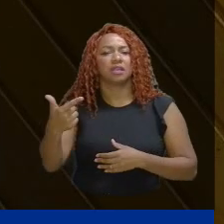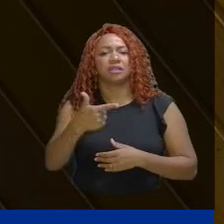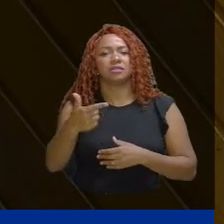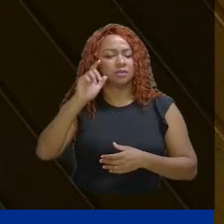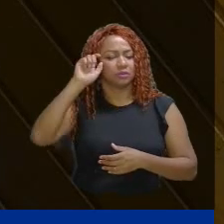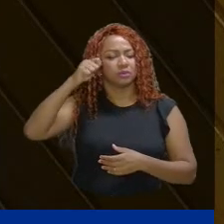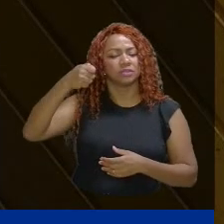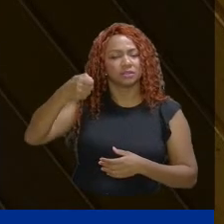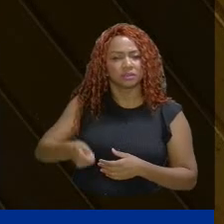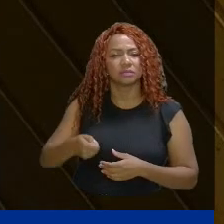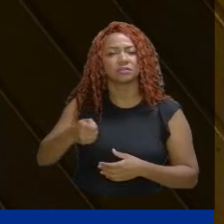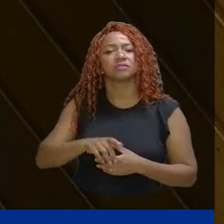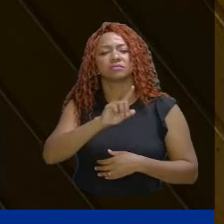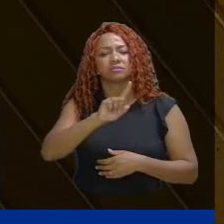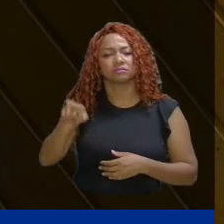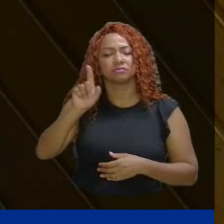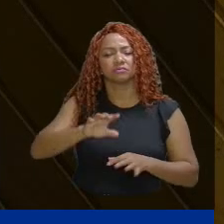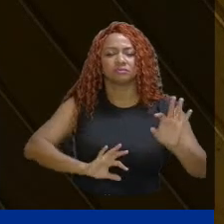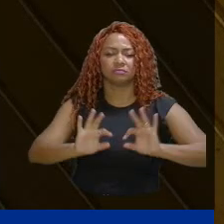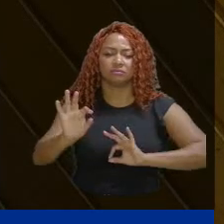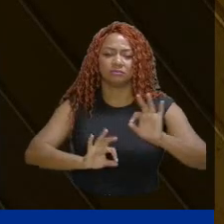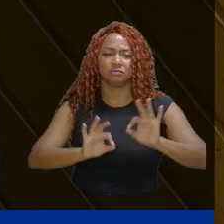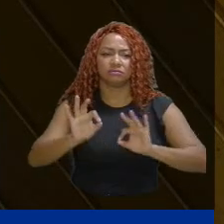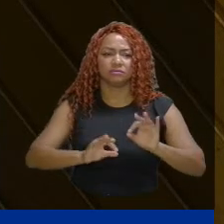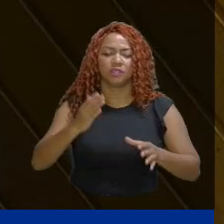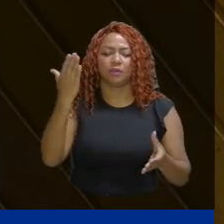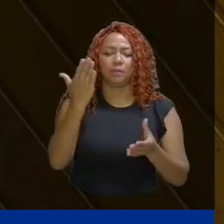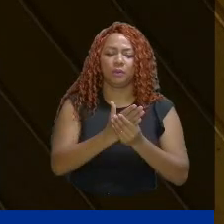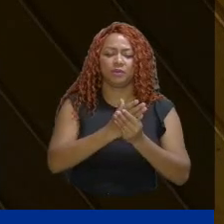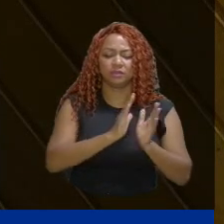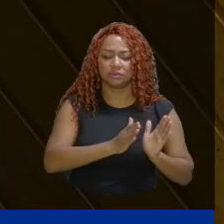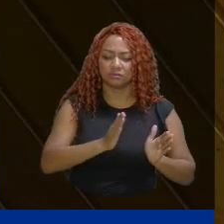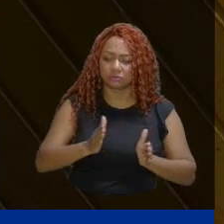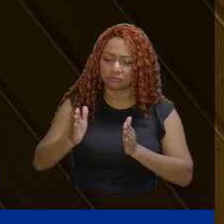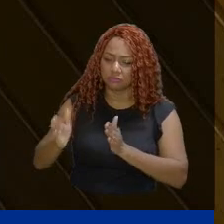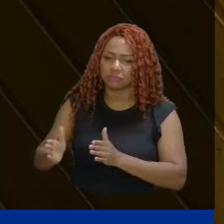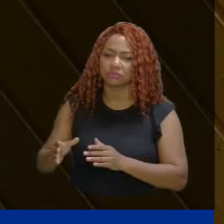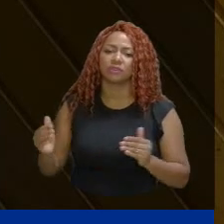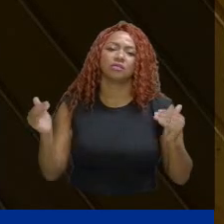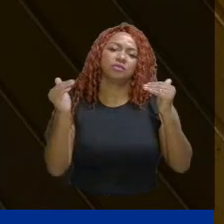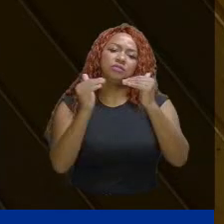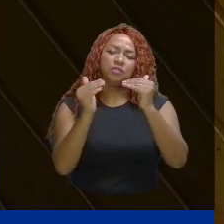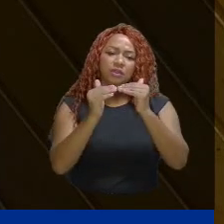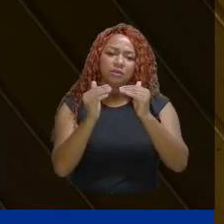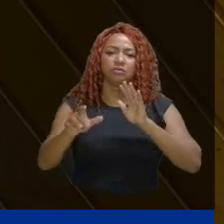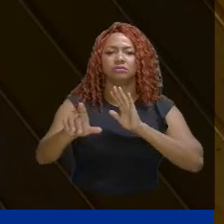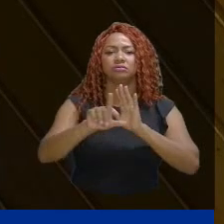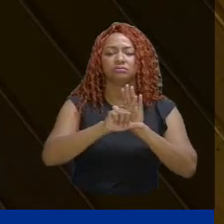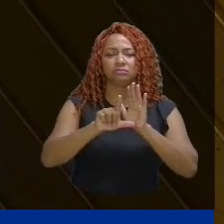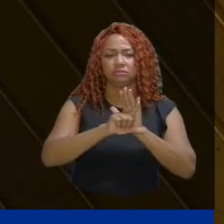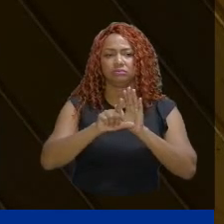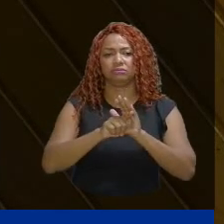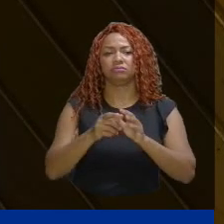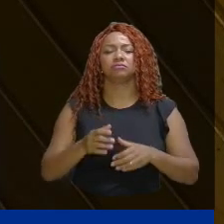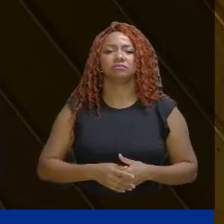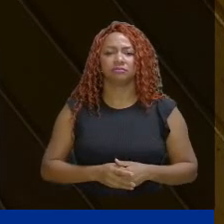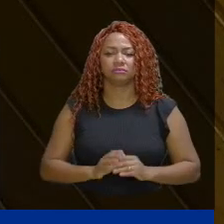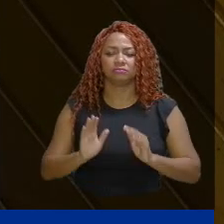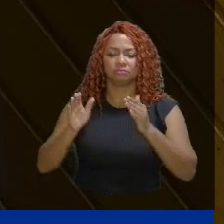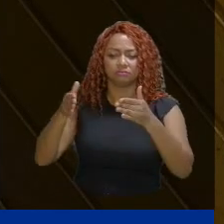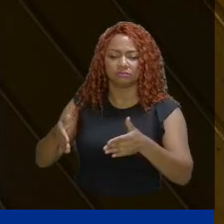decisão colegiada e assim organizar a marcha processual deste feito à luz dos normativos processuais aplicáveis à